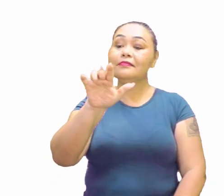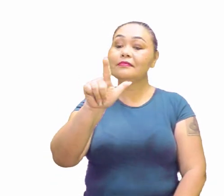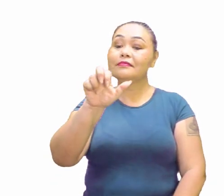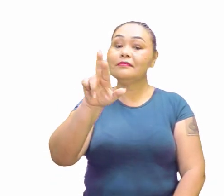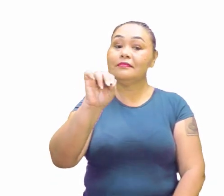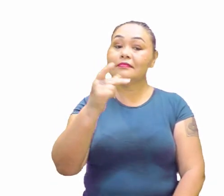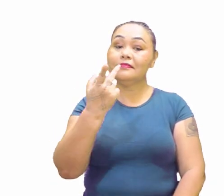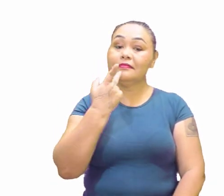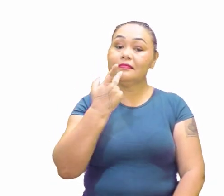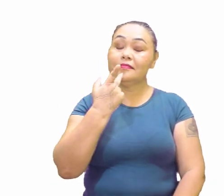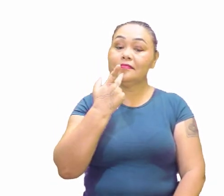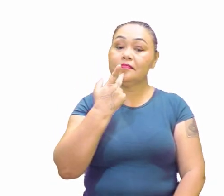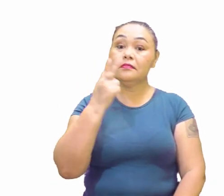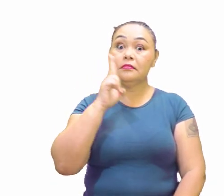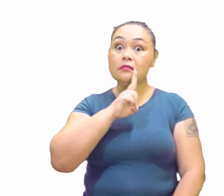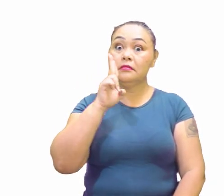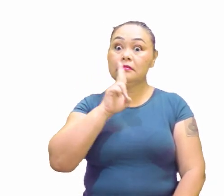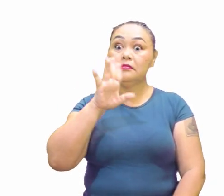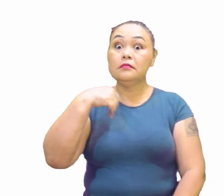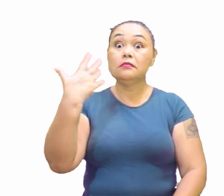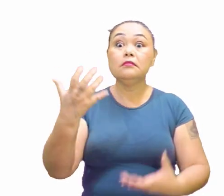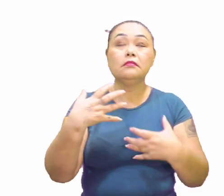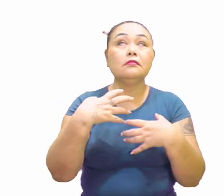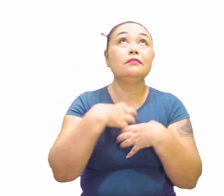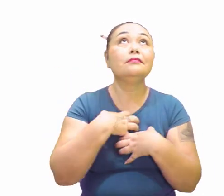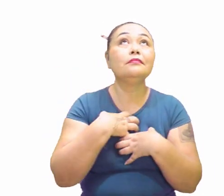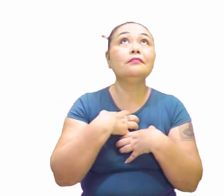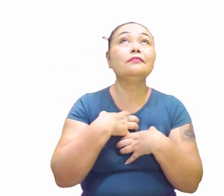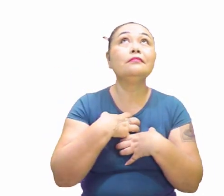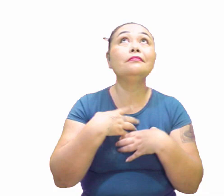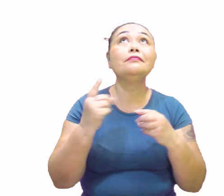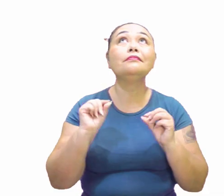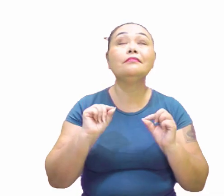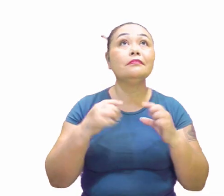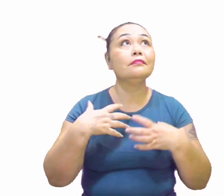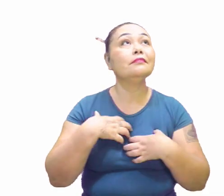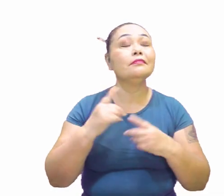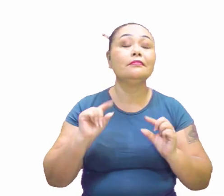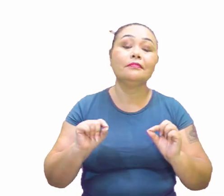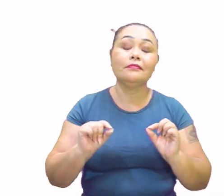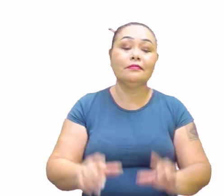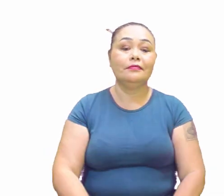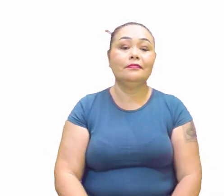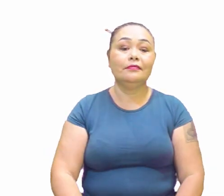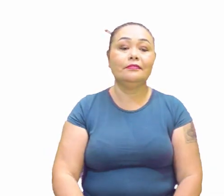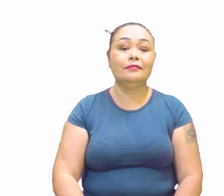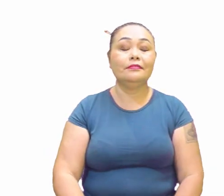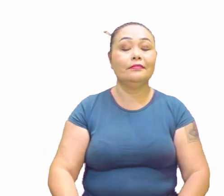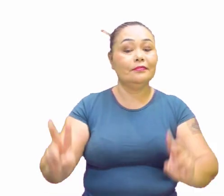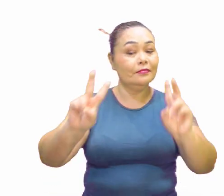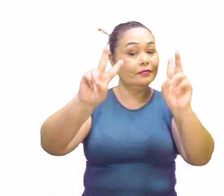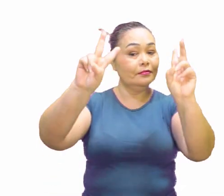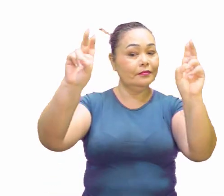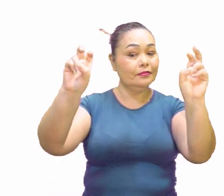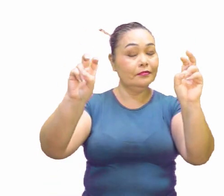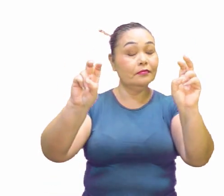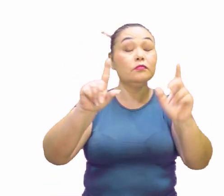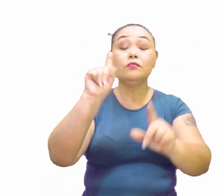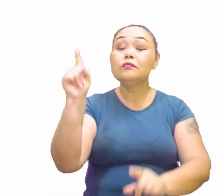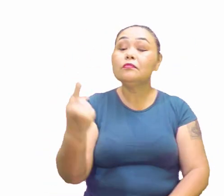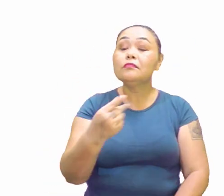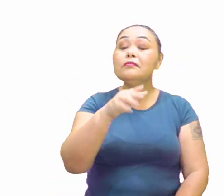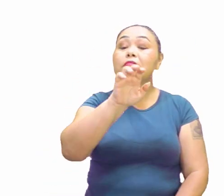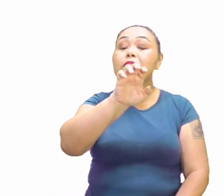lírico fala sobre a urgência de qual sentimento? Olha lá a temática, era um